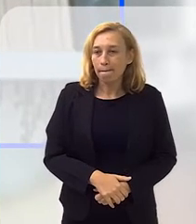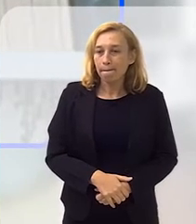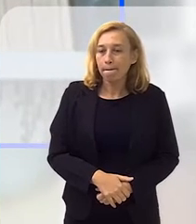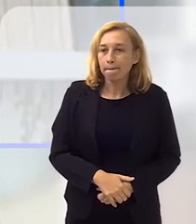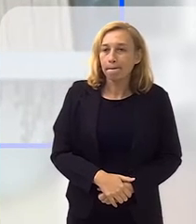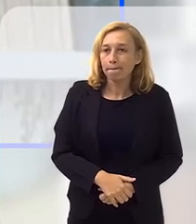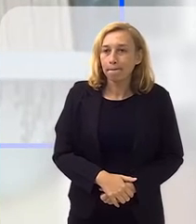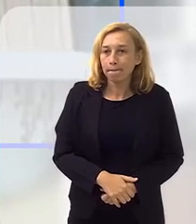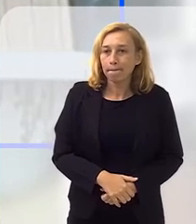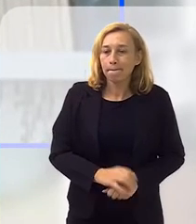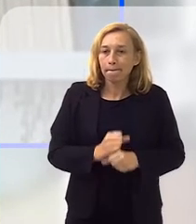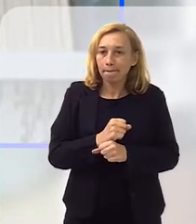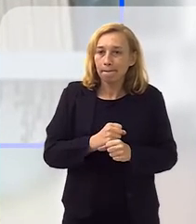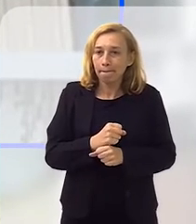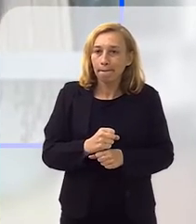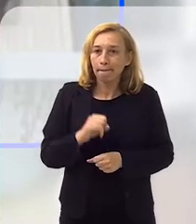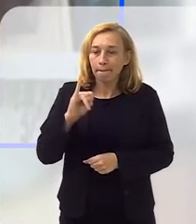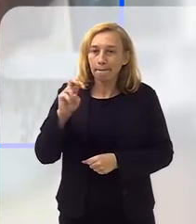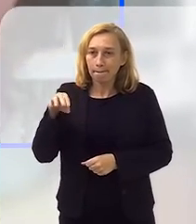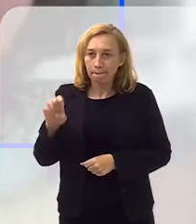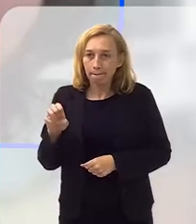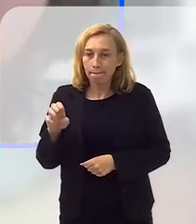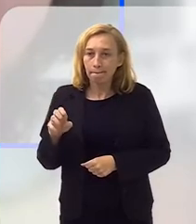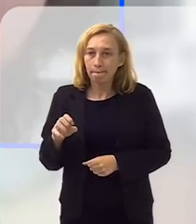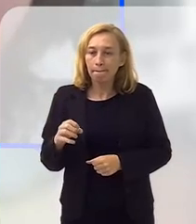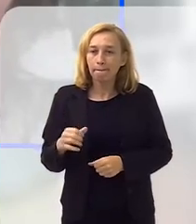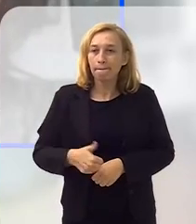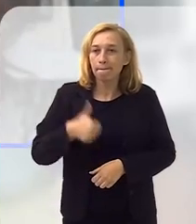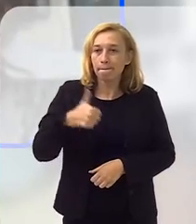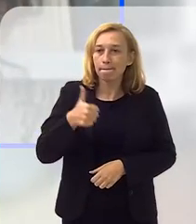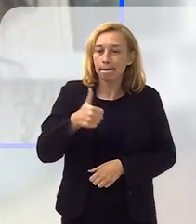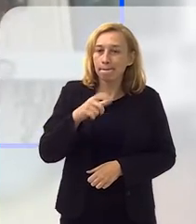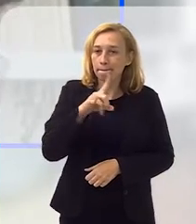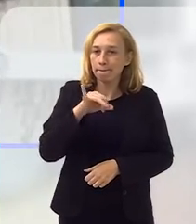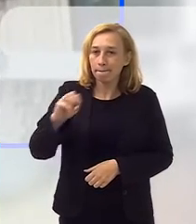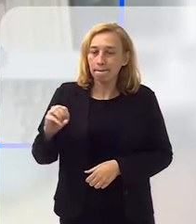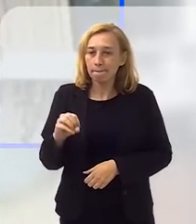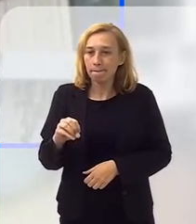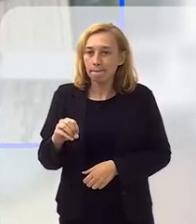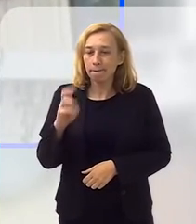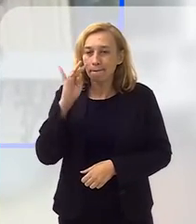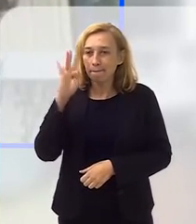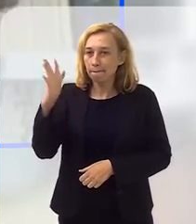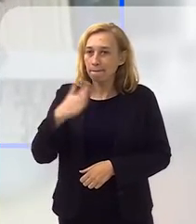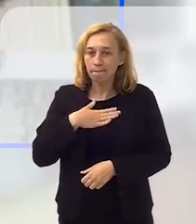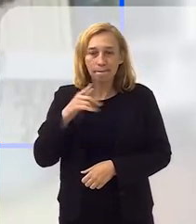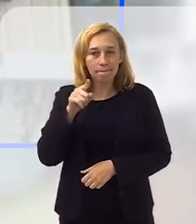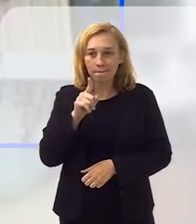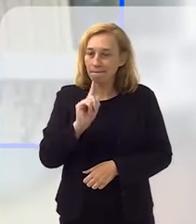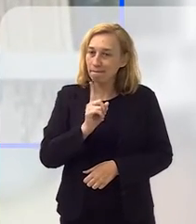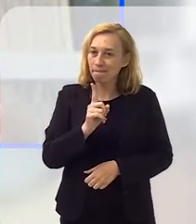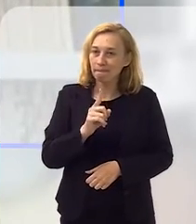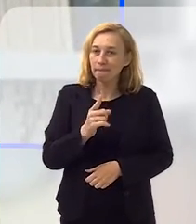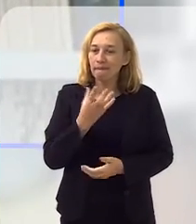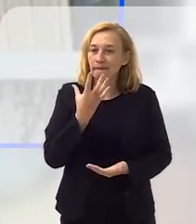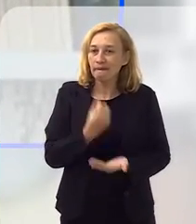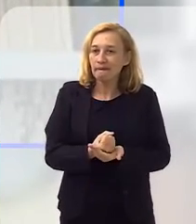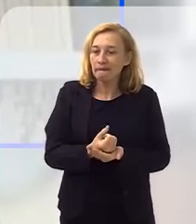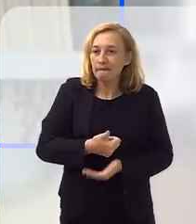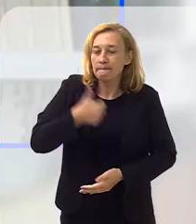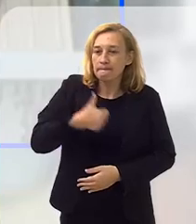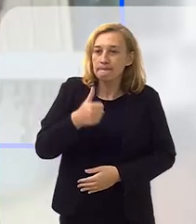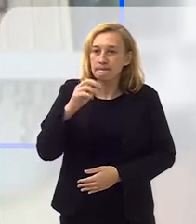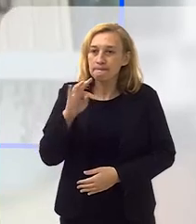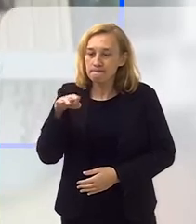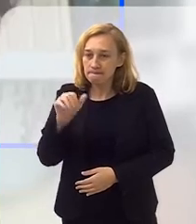assim, nesse mesmo ano, a Dona Ivone lançou esse primeiro disco dela. E Sonho Meu não está aqui, ela não gravou. A primeira a